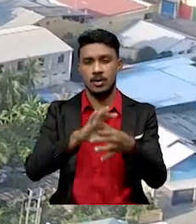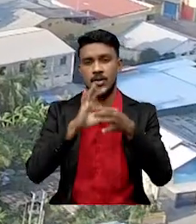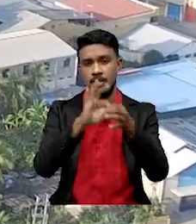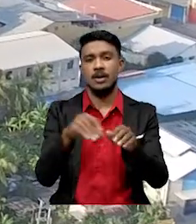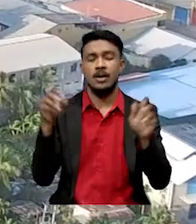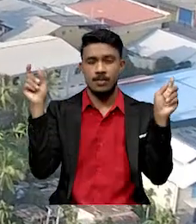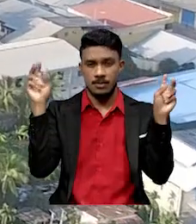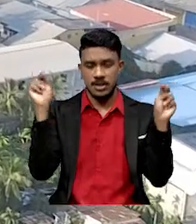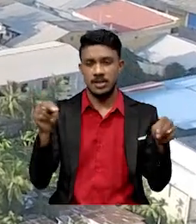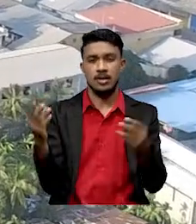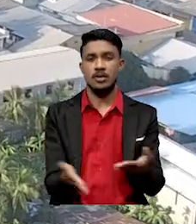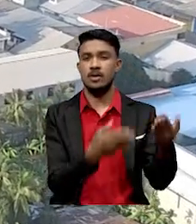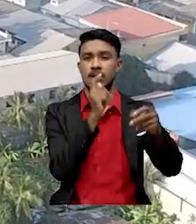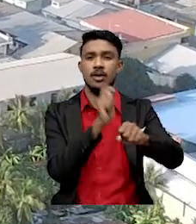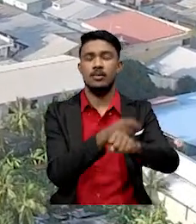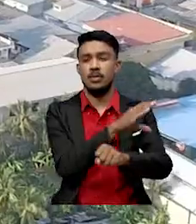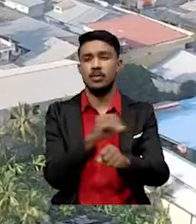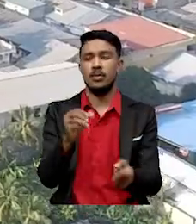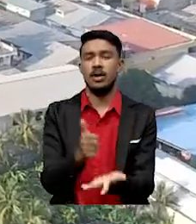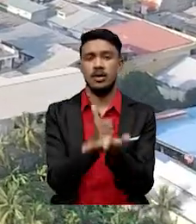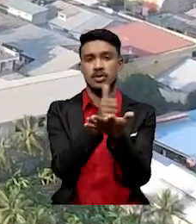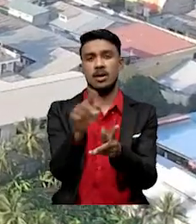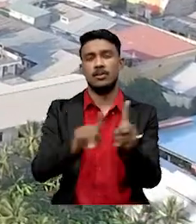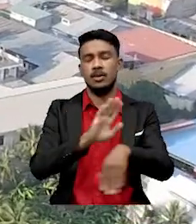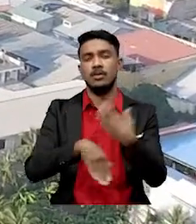lore tempo no contribuição e mahutu hutu nian.